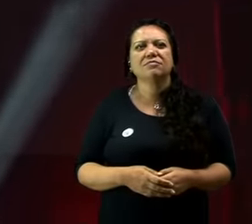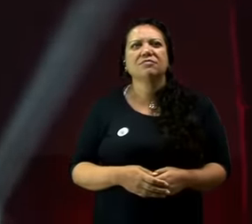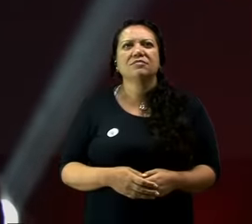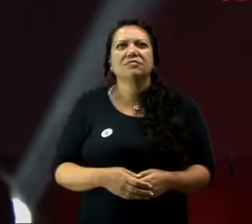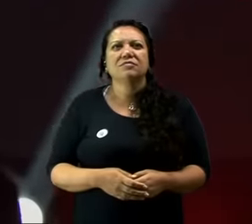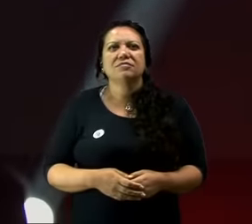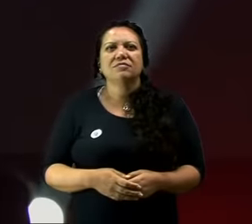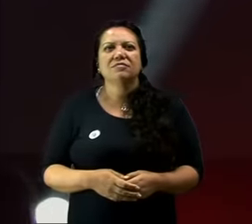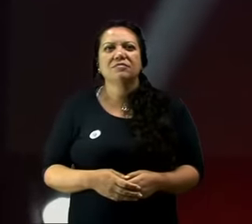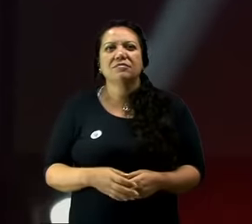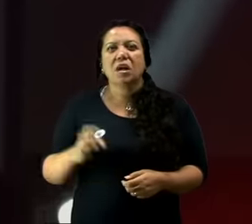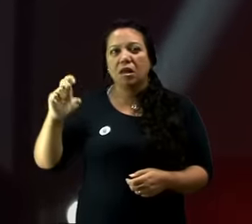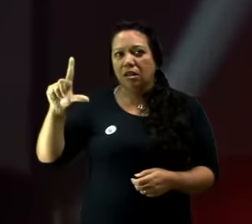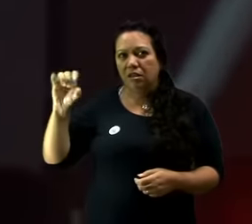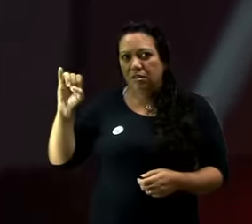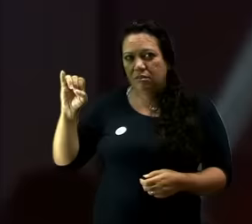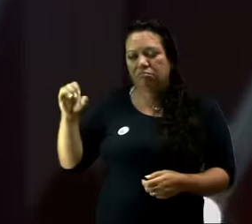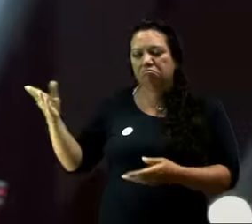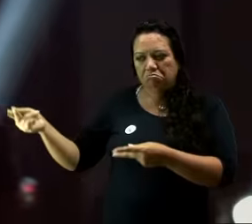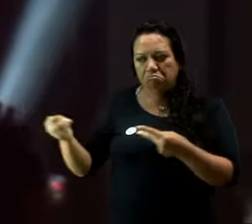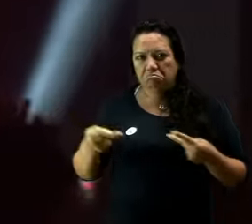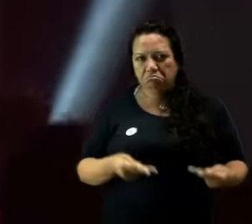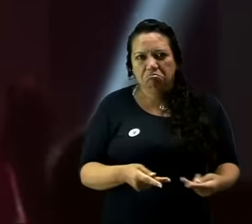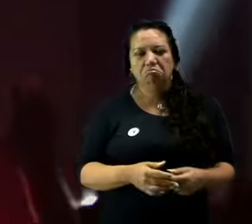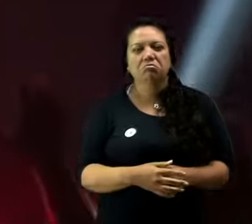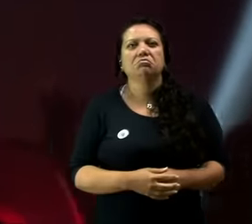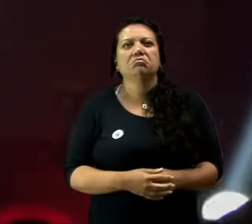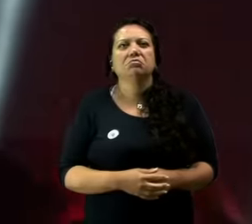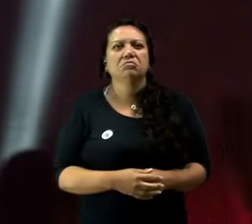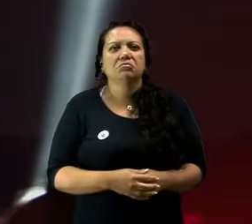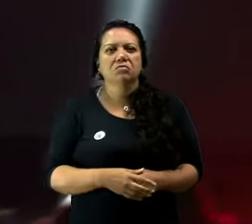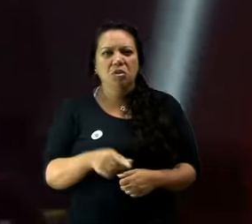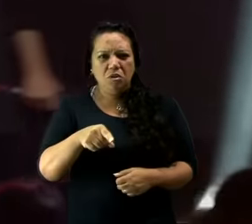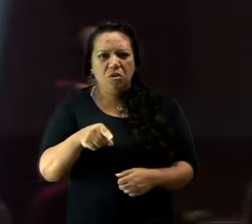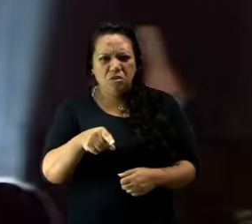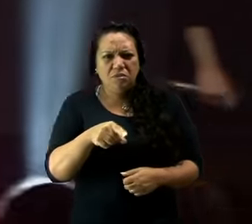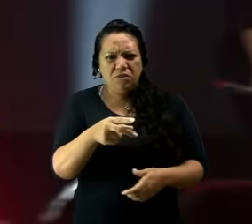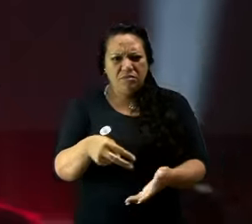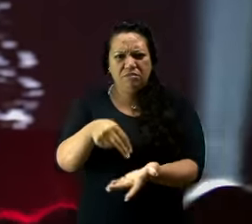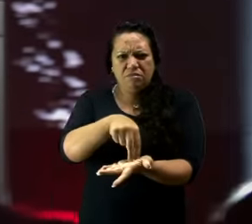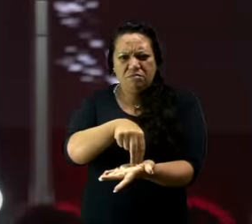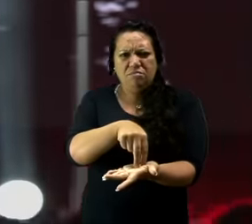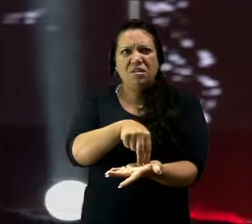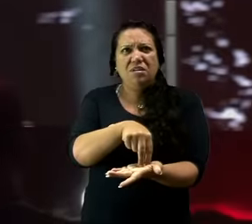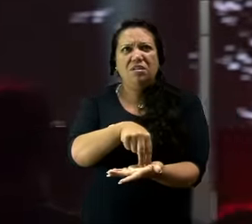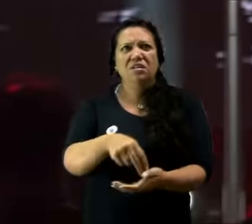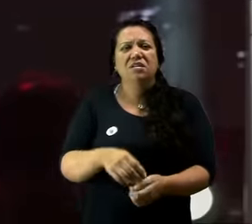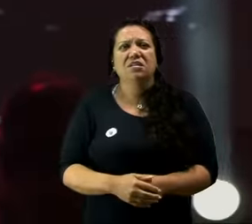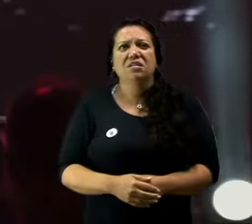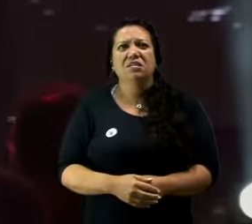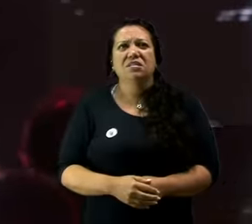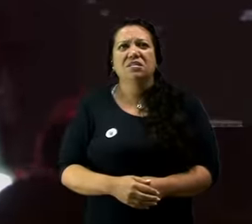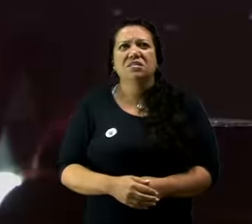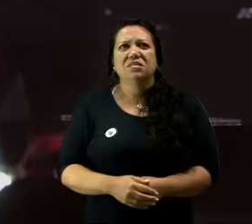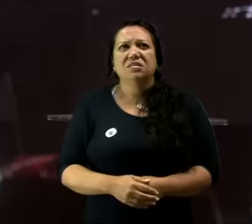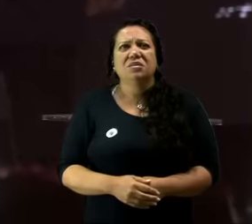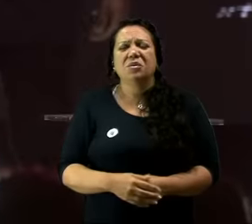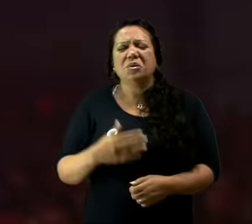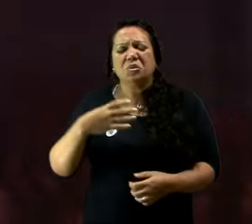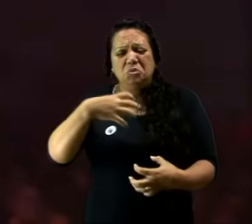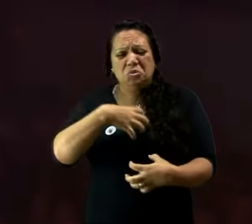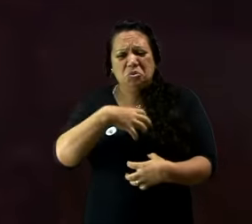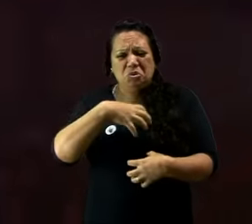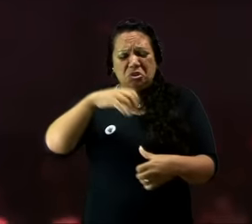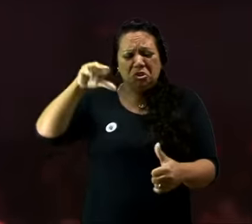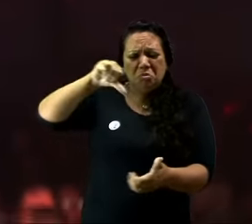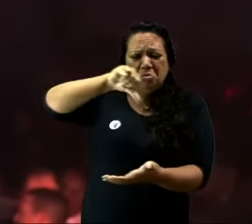Ele Felete, vem cá, os dois. Você que está aqui na frente, fique em pé no seu lugar. Meu Deus, irmão, tem uma unção aqui no